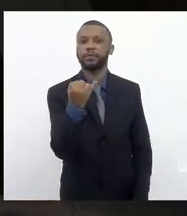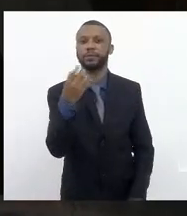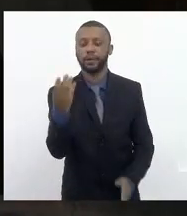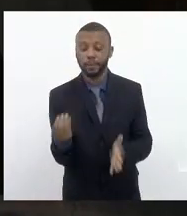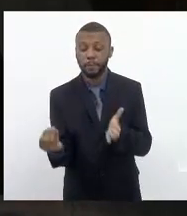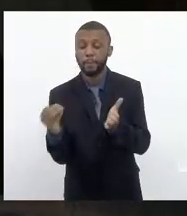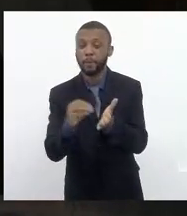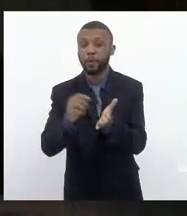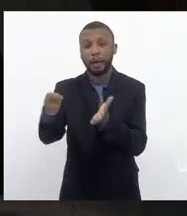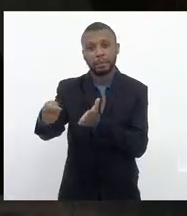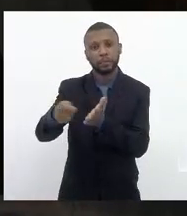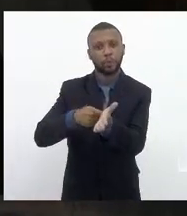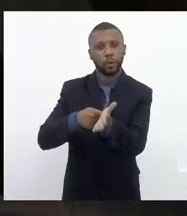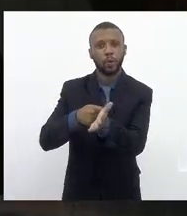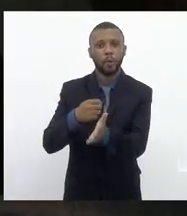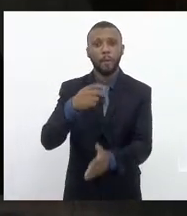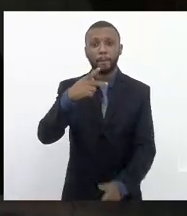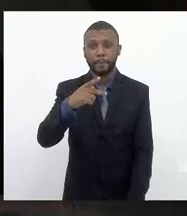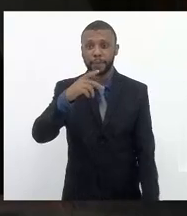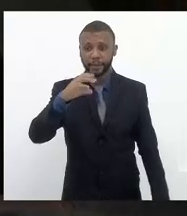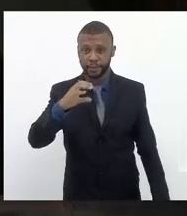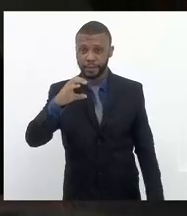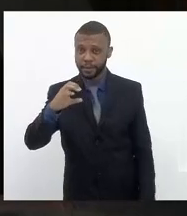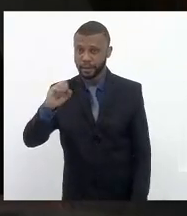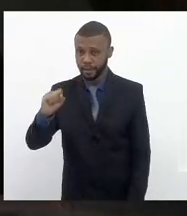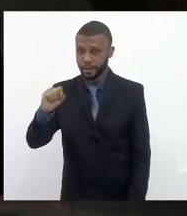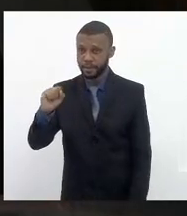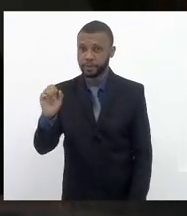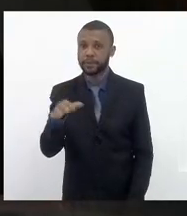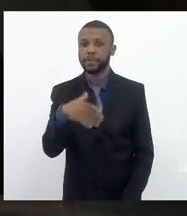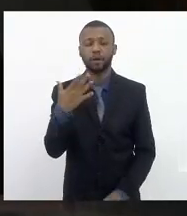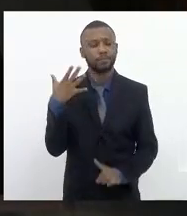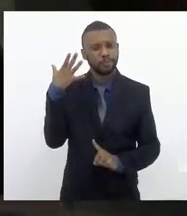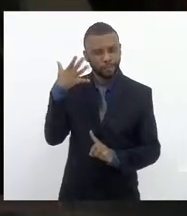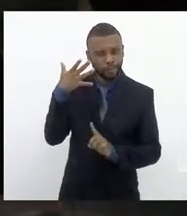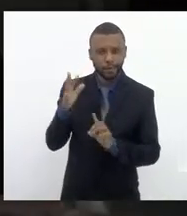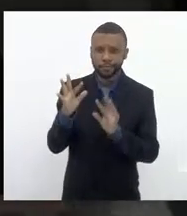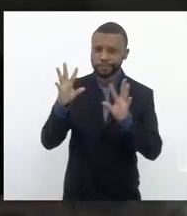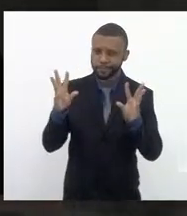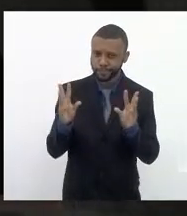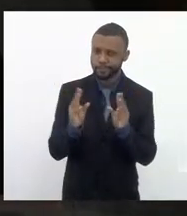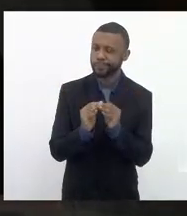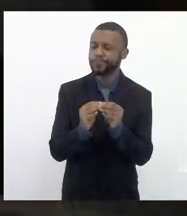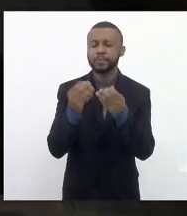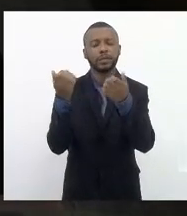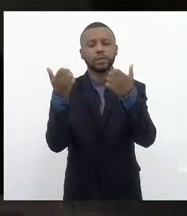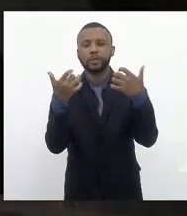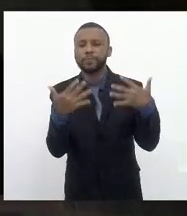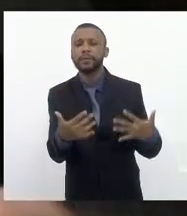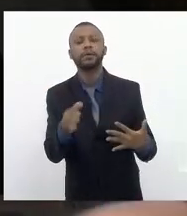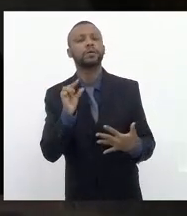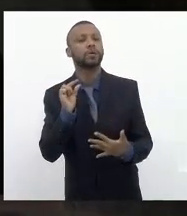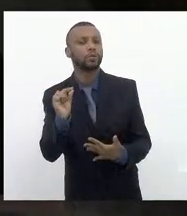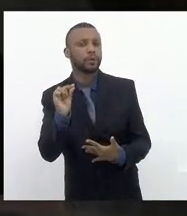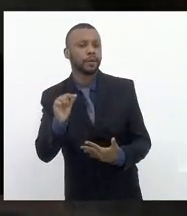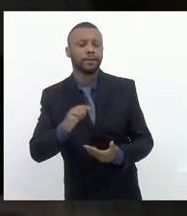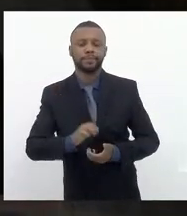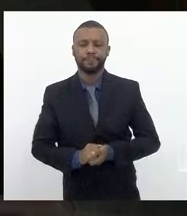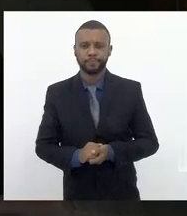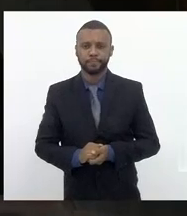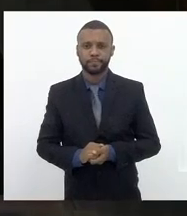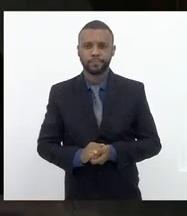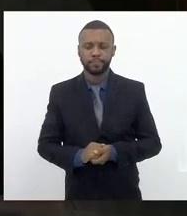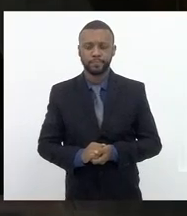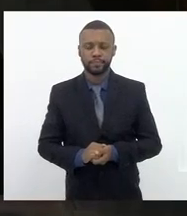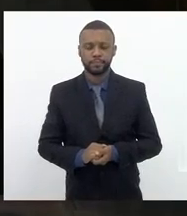vigor o processo então eu terminar falaceu Presidente Rodrigo Amorim dizendo e é da